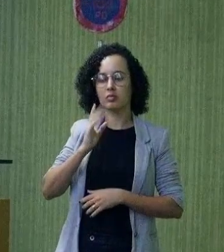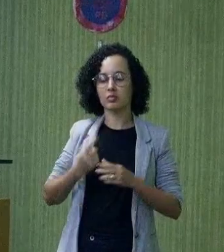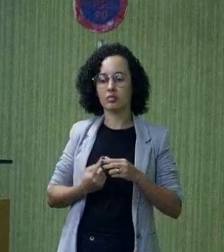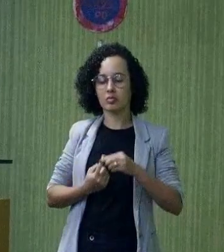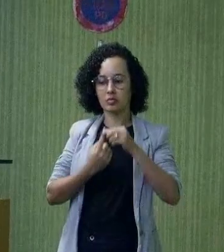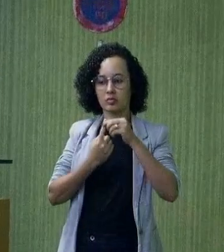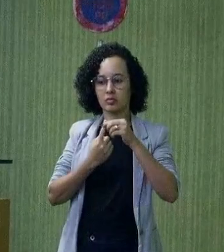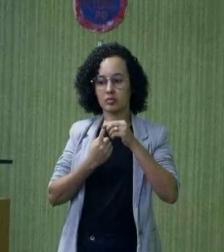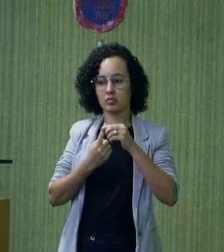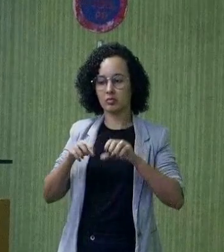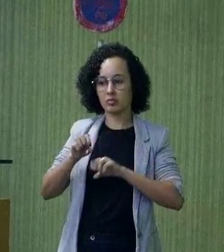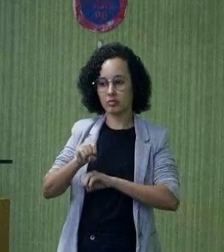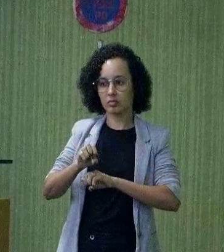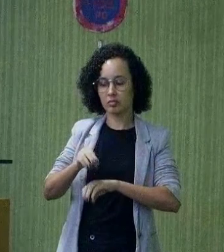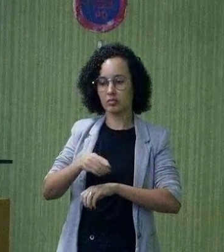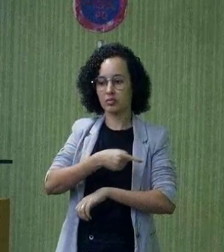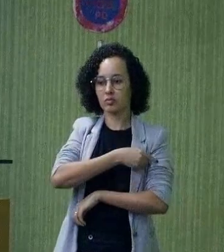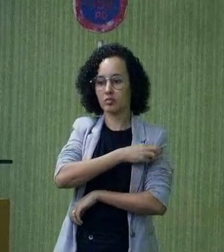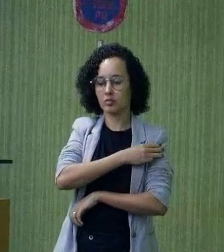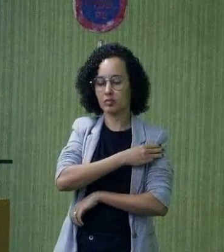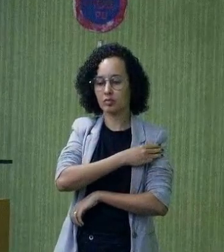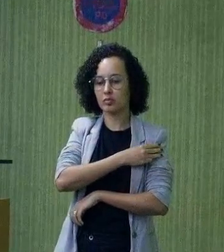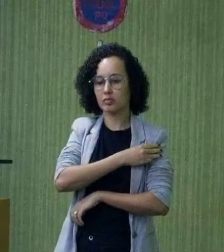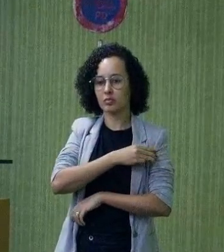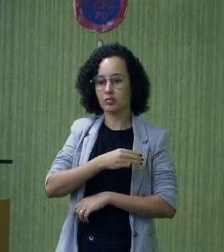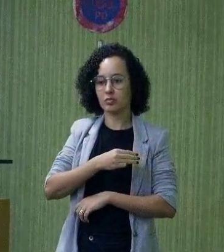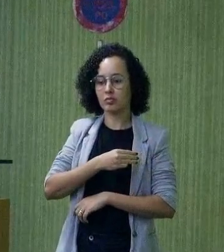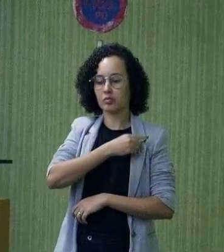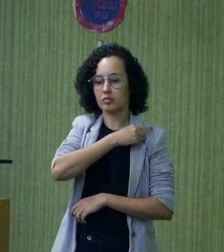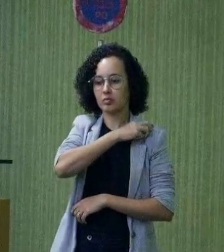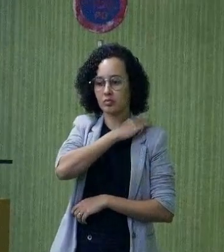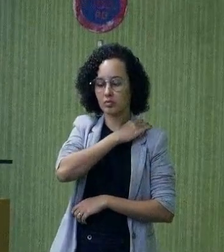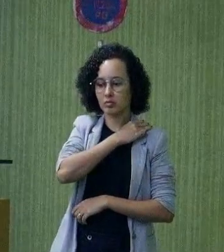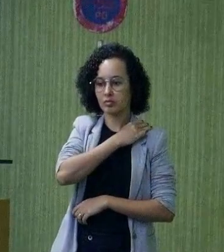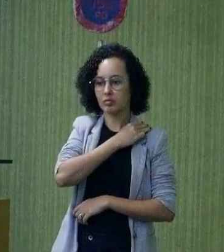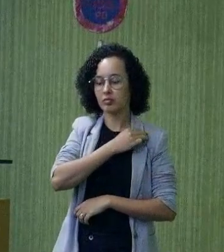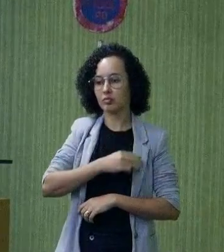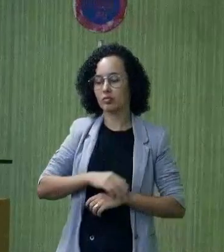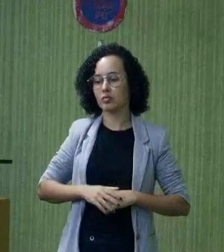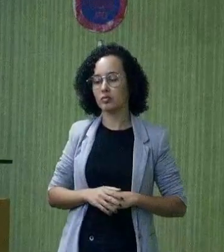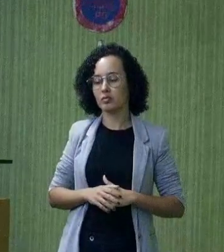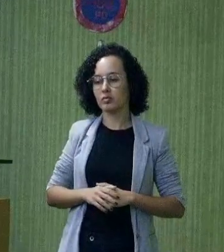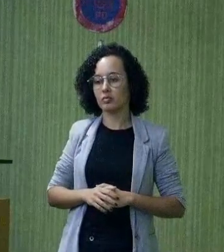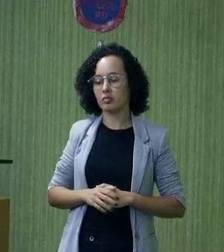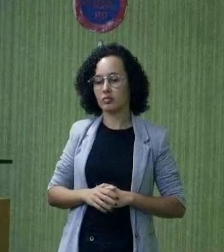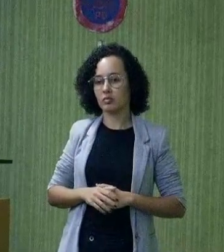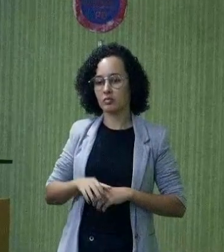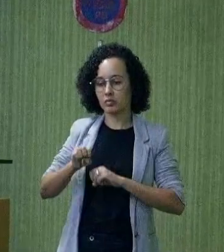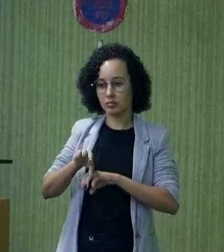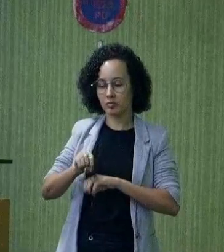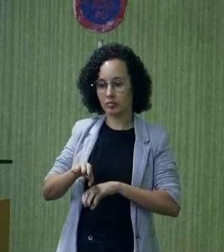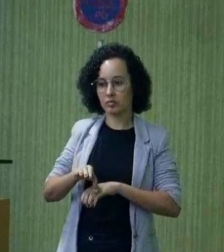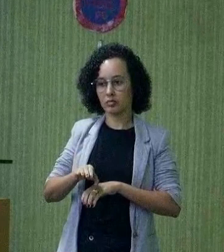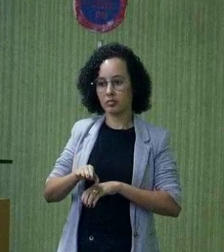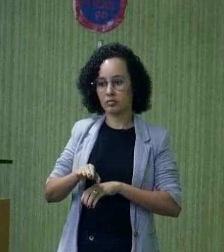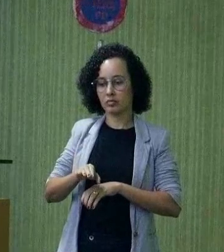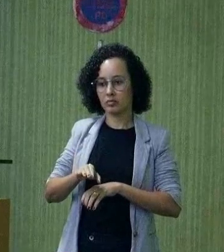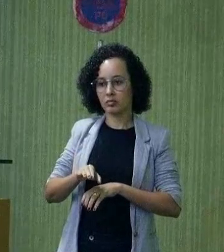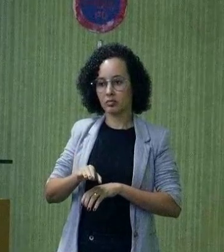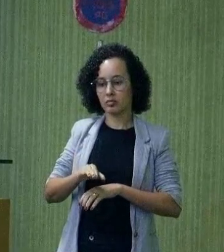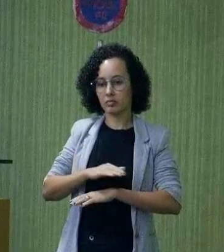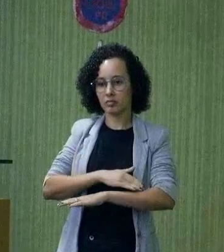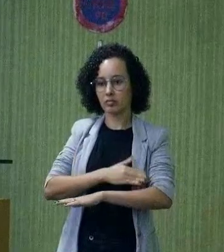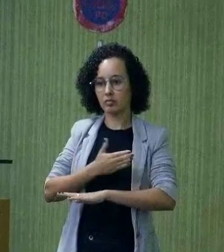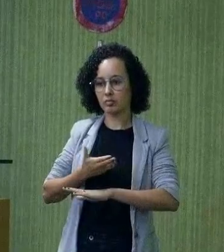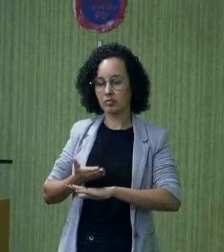devia ser Ensino Fundamental médio com a educação que a educação integral no Ensino Fundamental